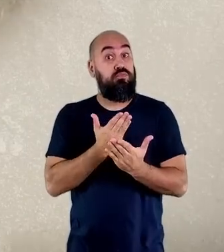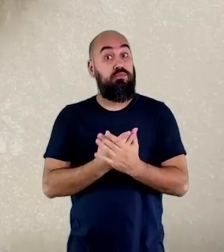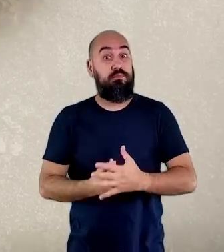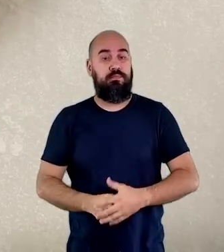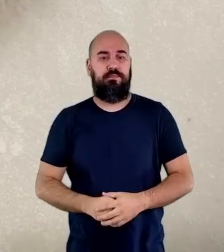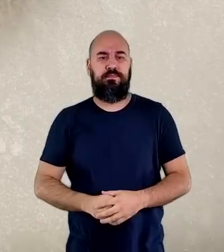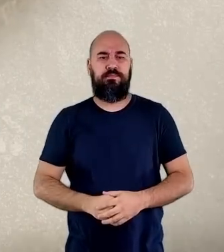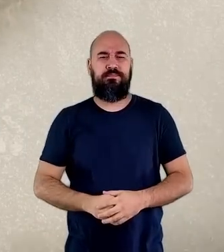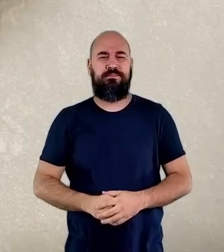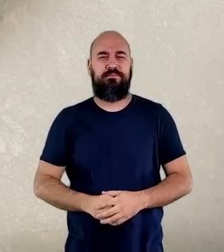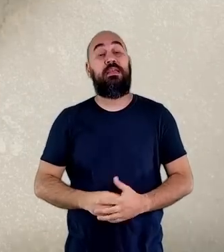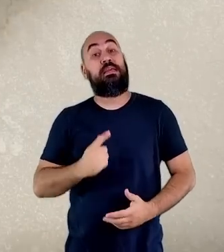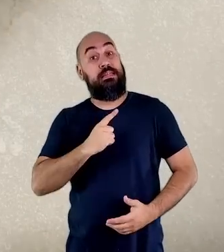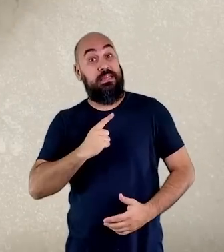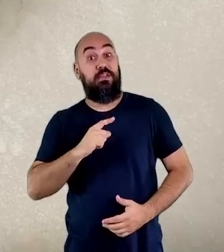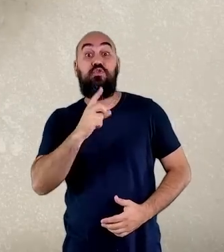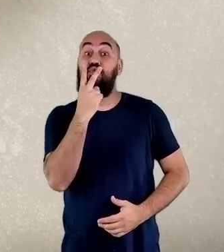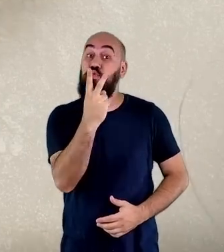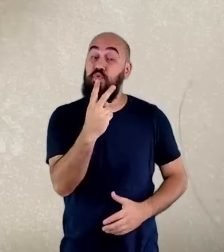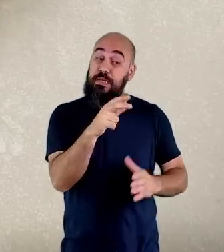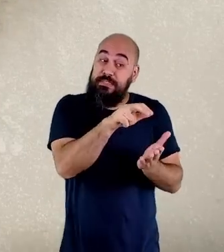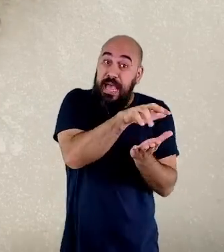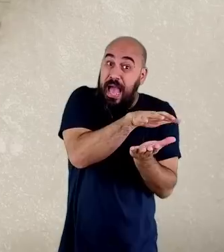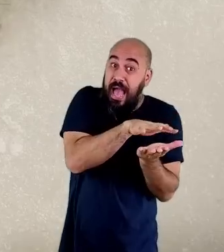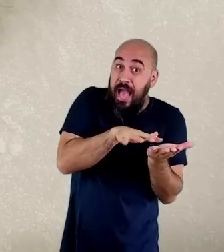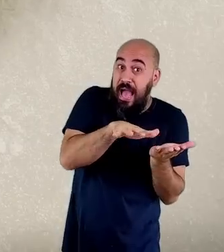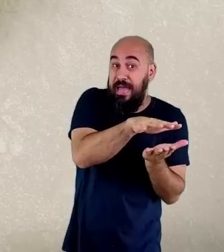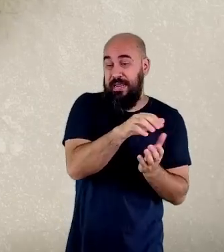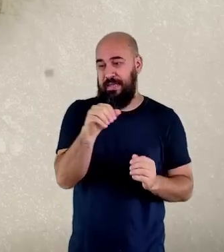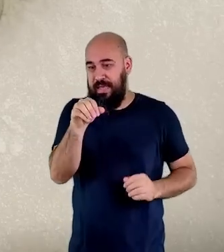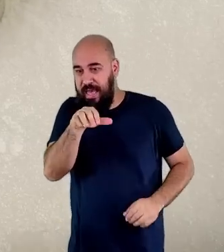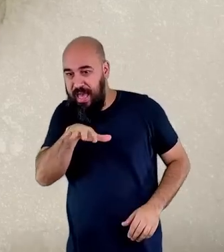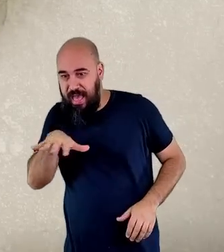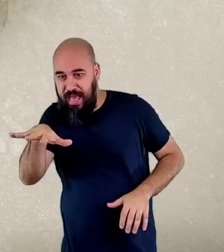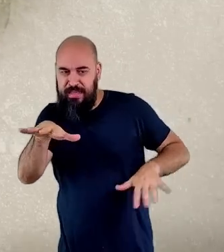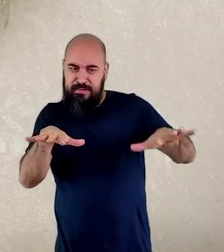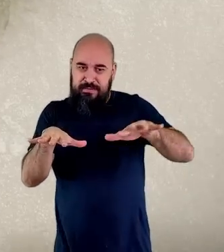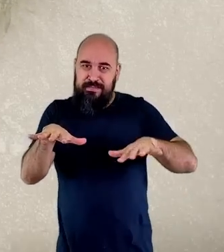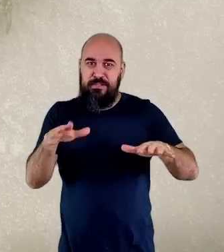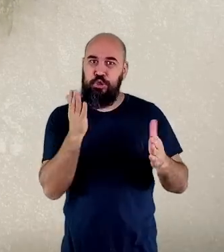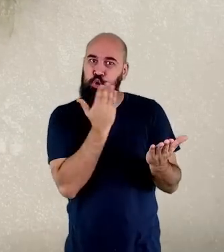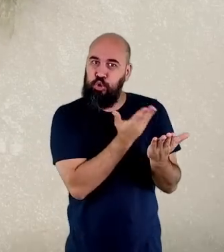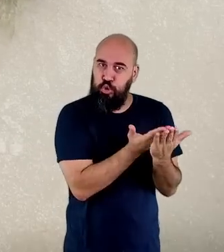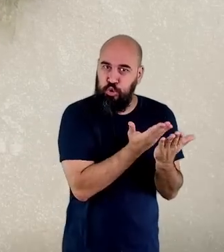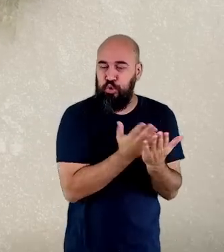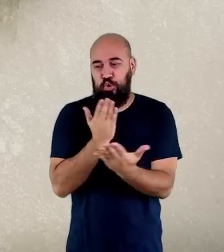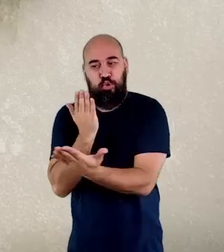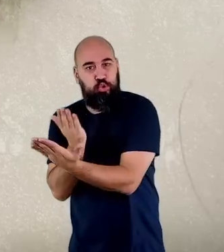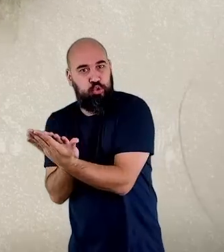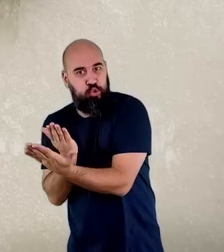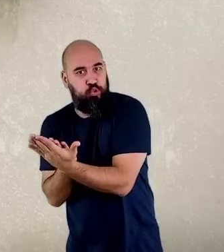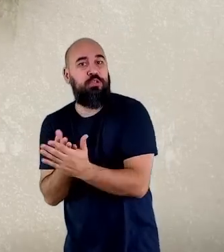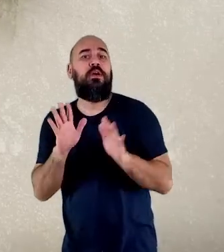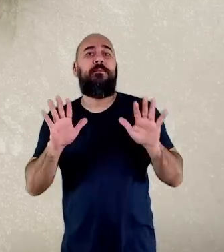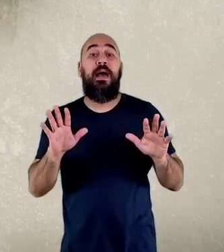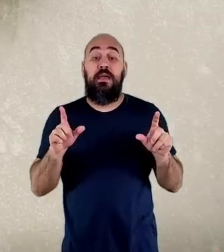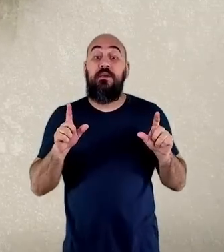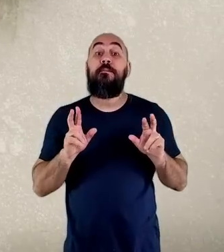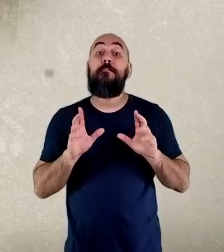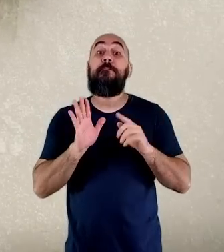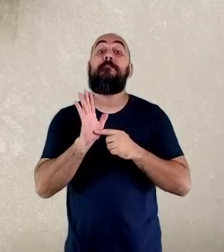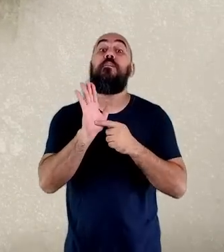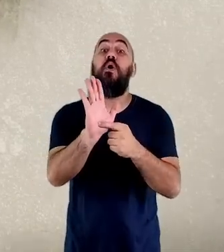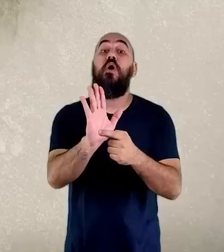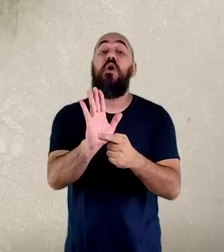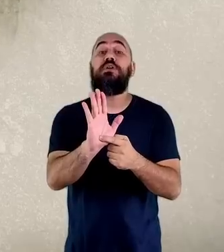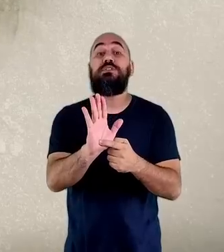áreas completamente opostas em sentido de observação e objeto de estudo, mas que mostram a pequenez humana, eu diria que